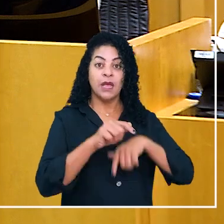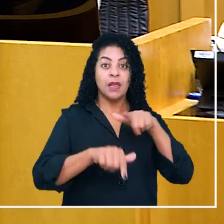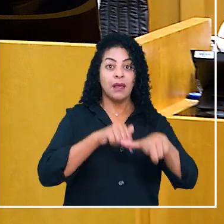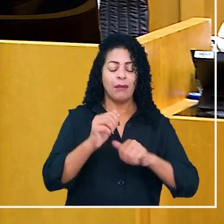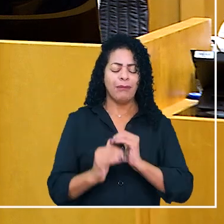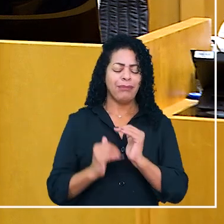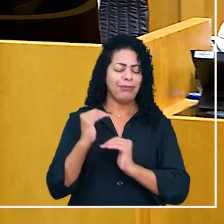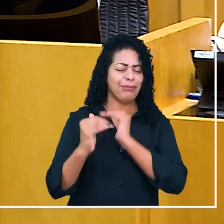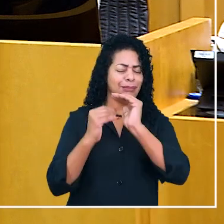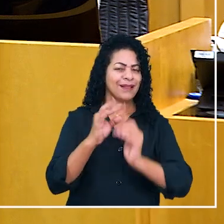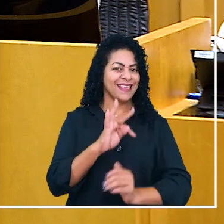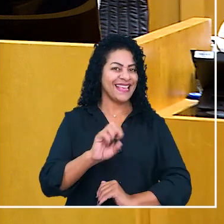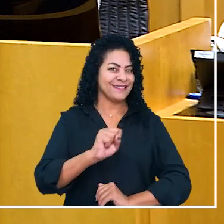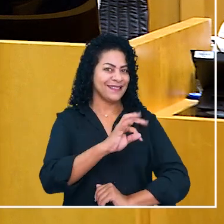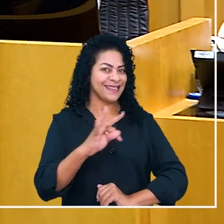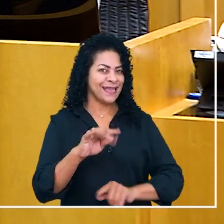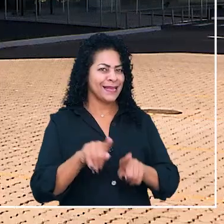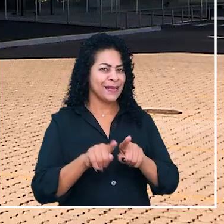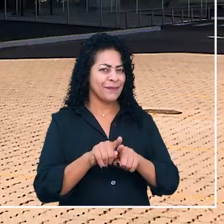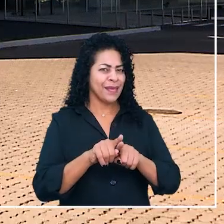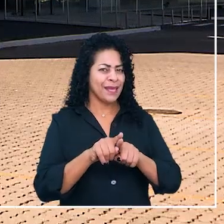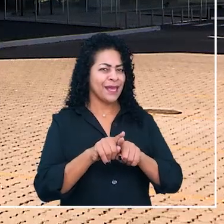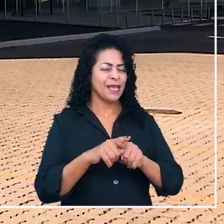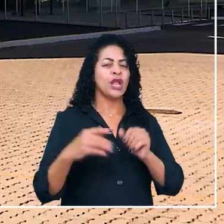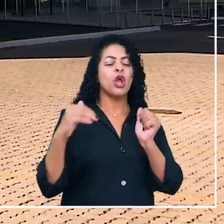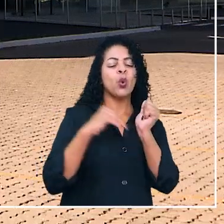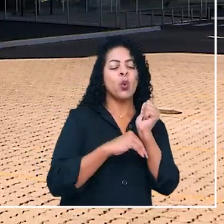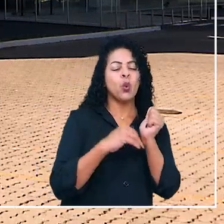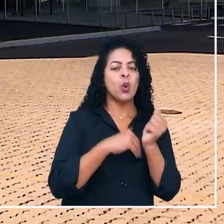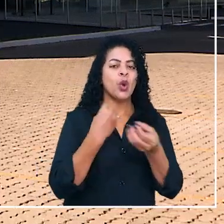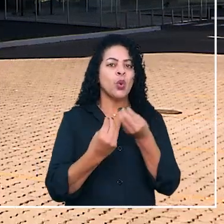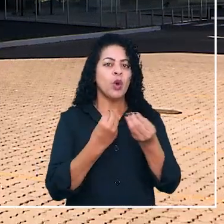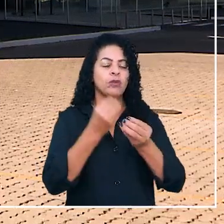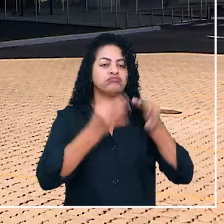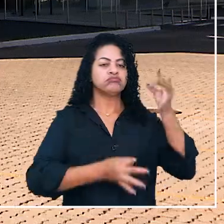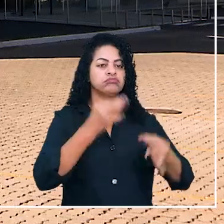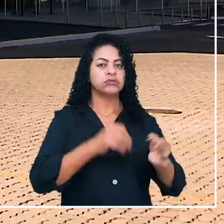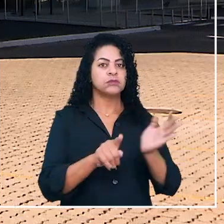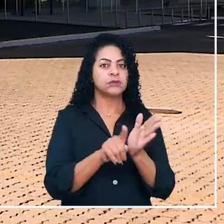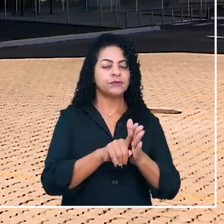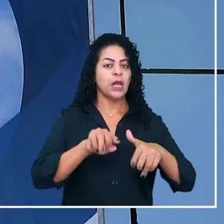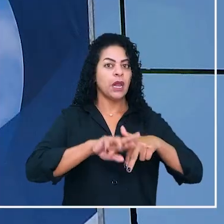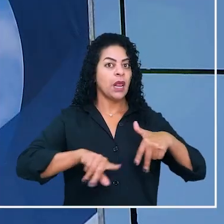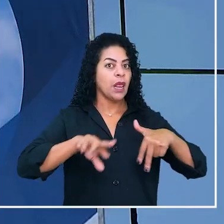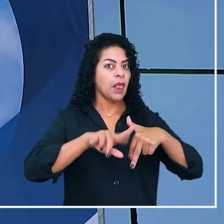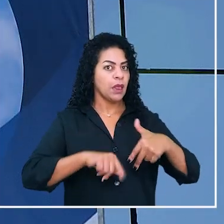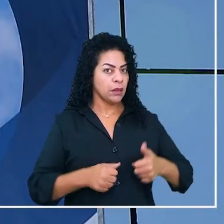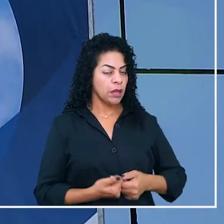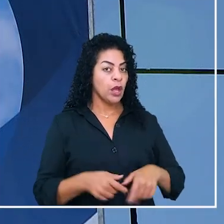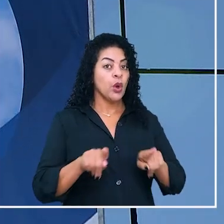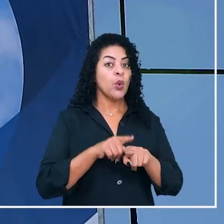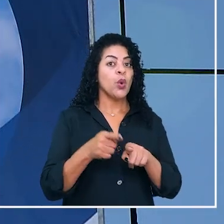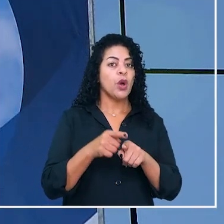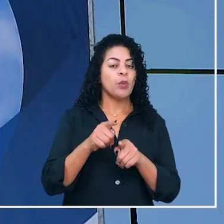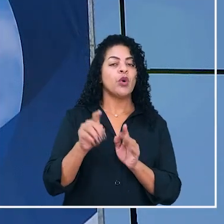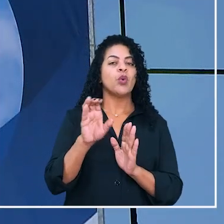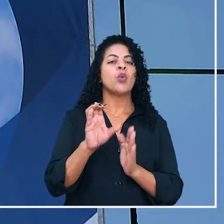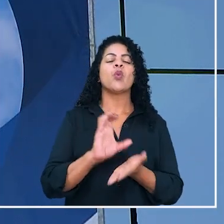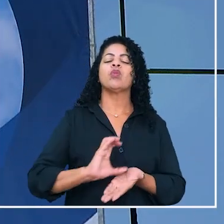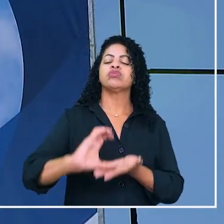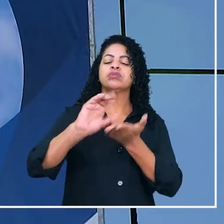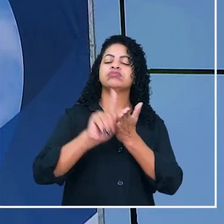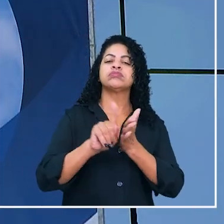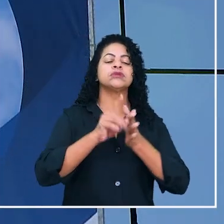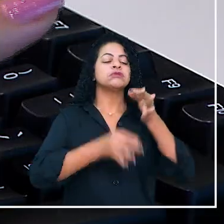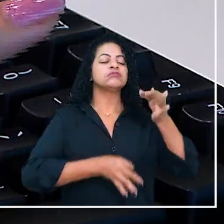desenvolvido pelo TST tem como base o Protocolo de Julgamento com Perspectiva de Gênero, instituído pelo Conselho Nacional